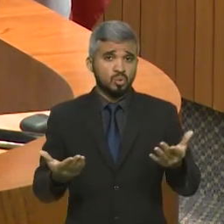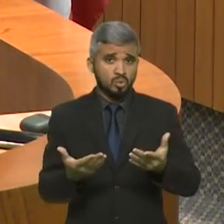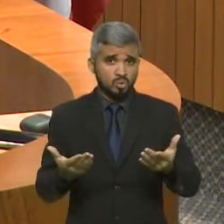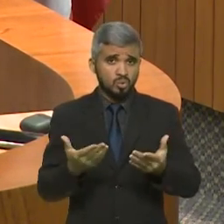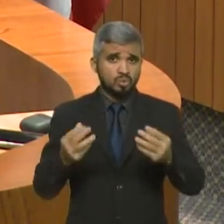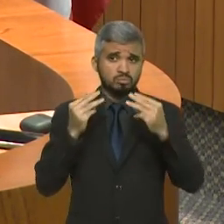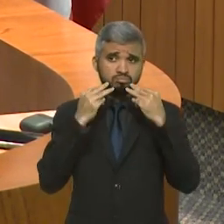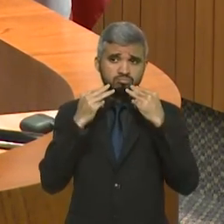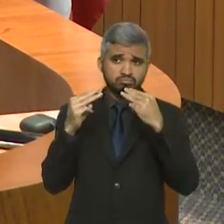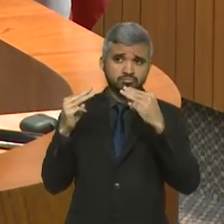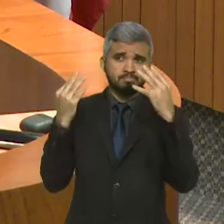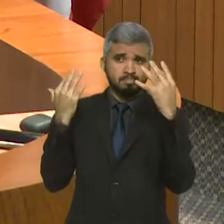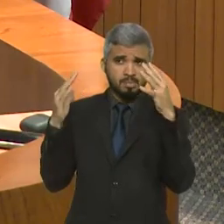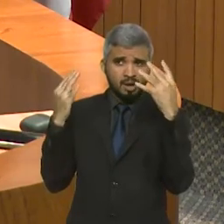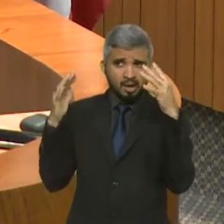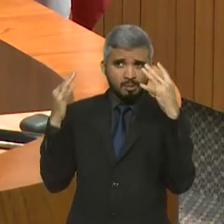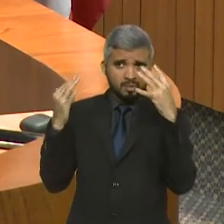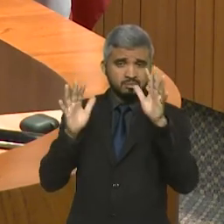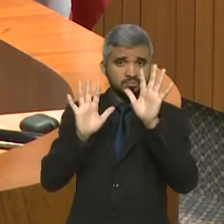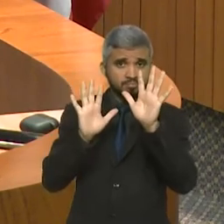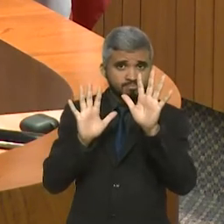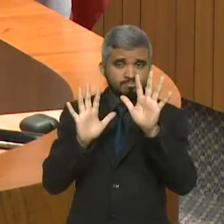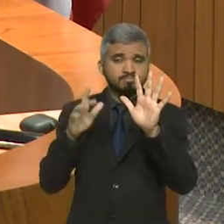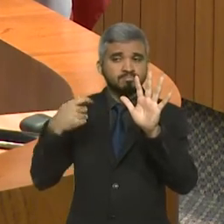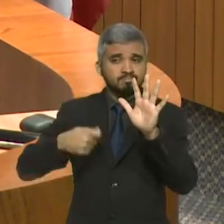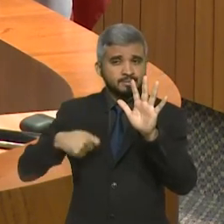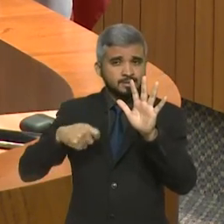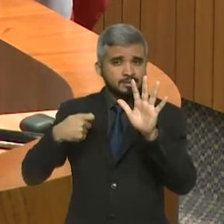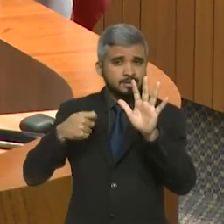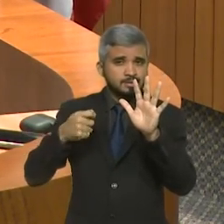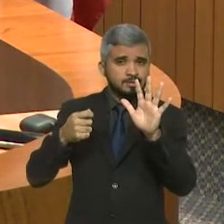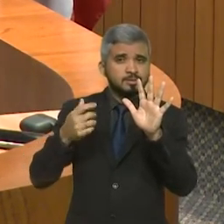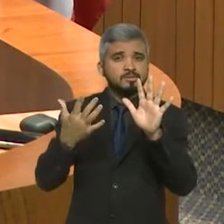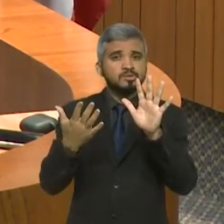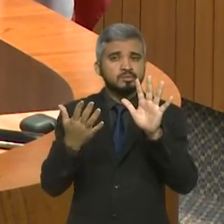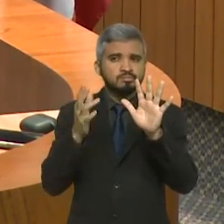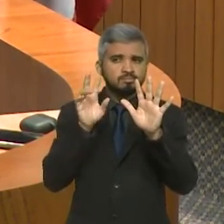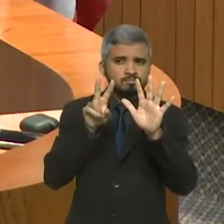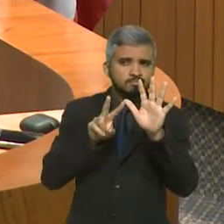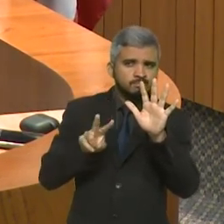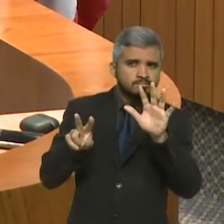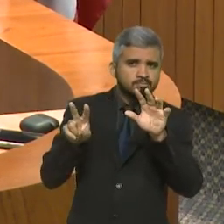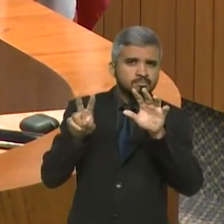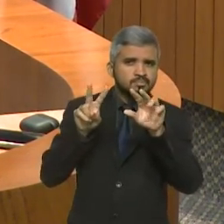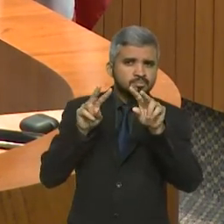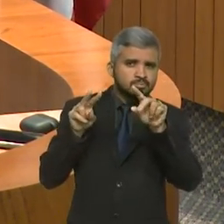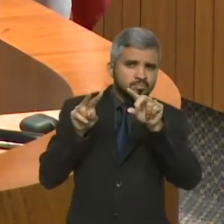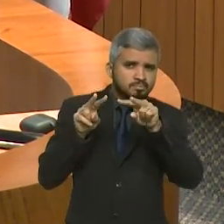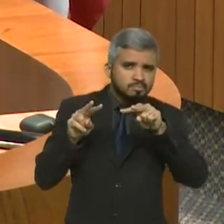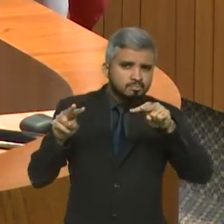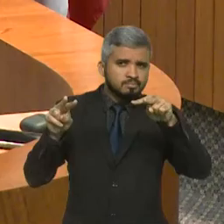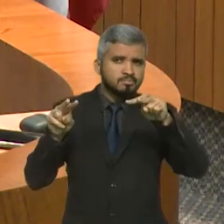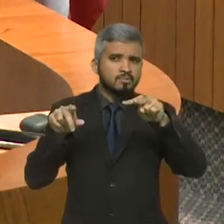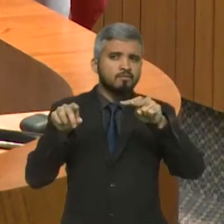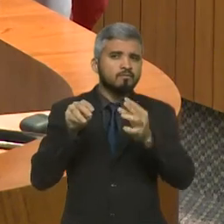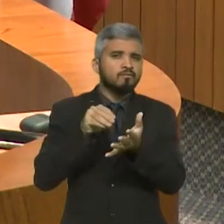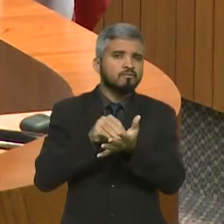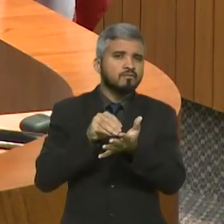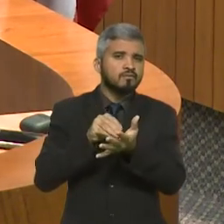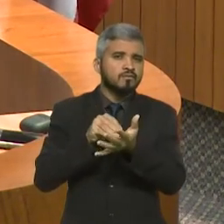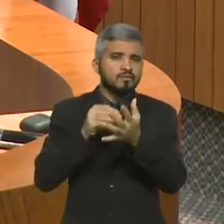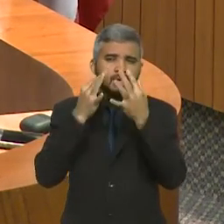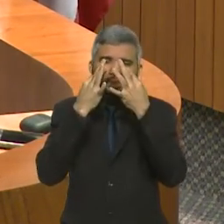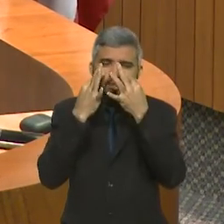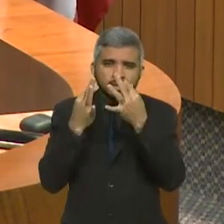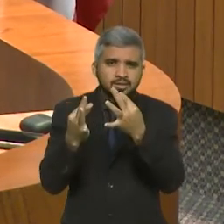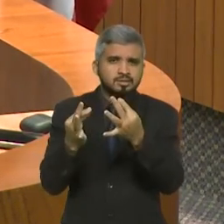também olhar o panorama de descaso e um panorama de falta de atenção